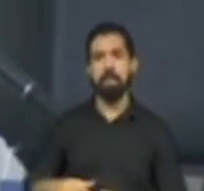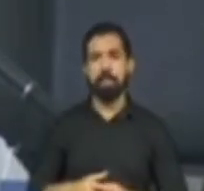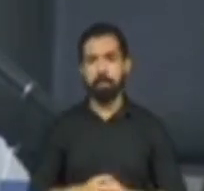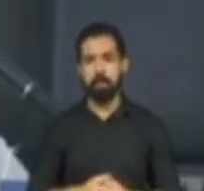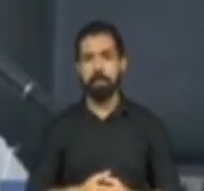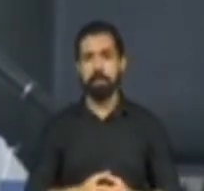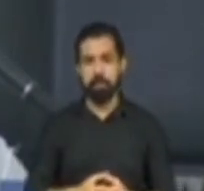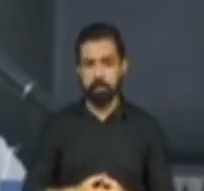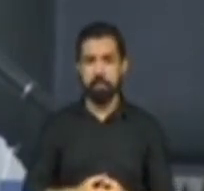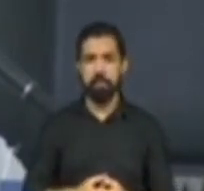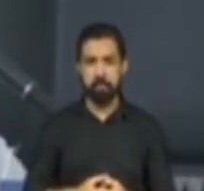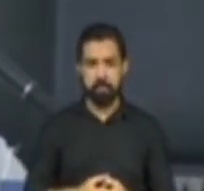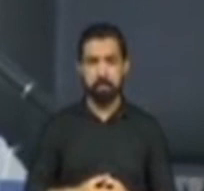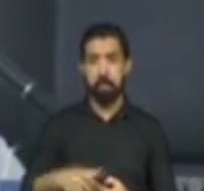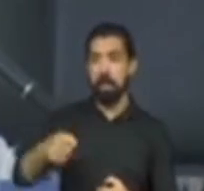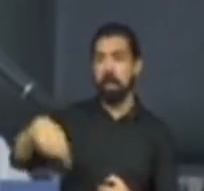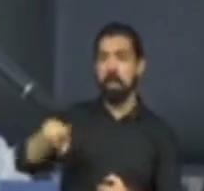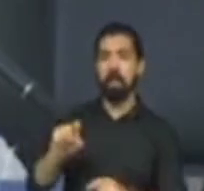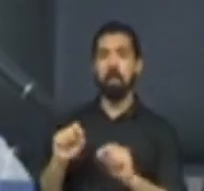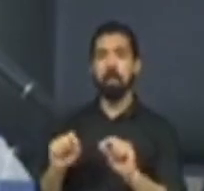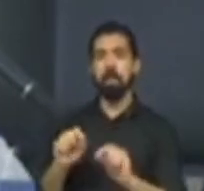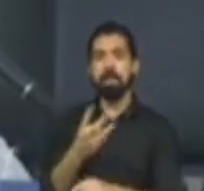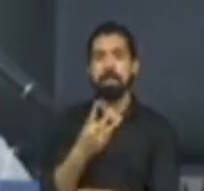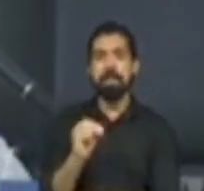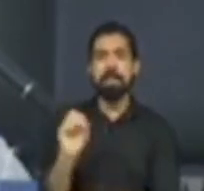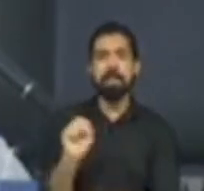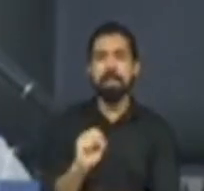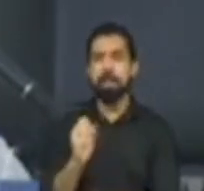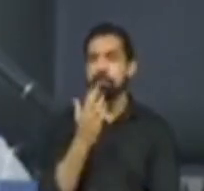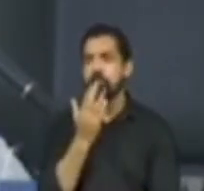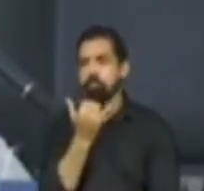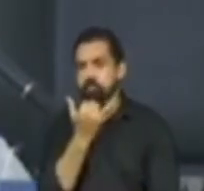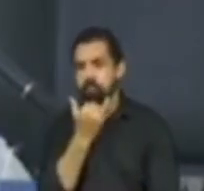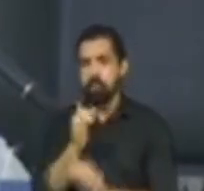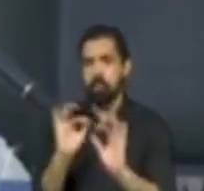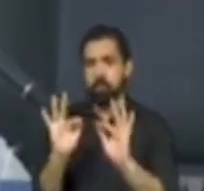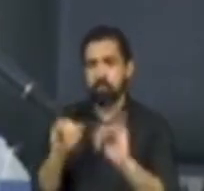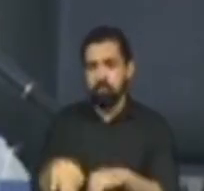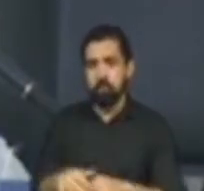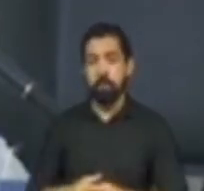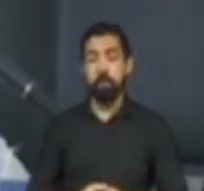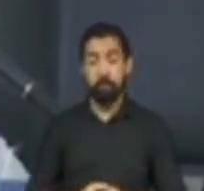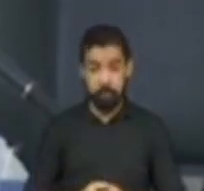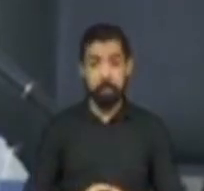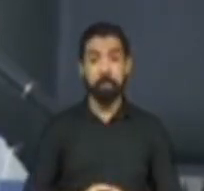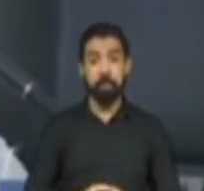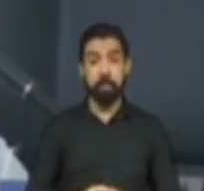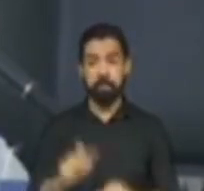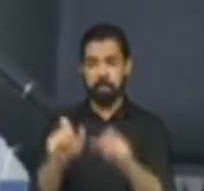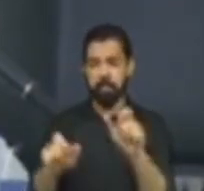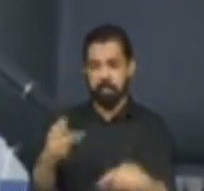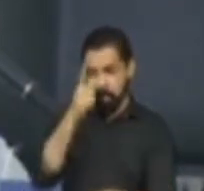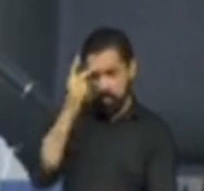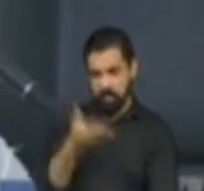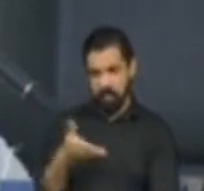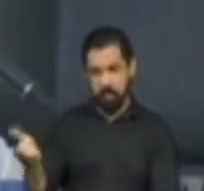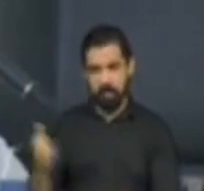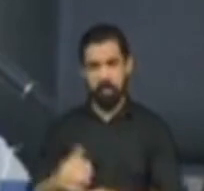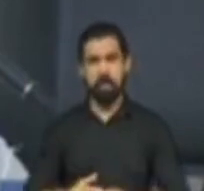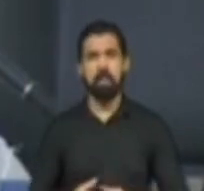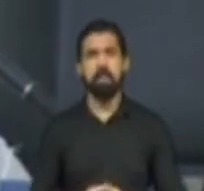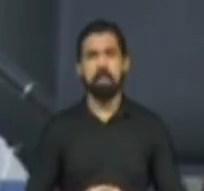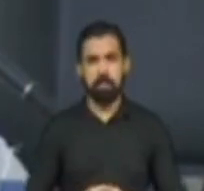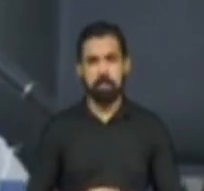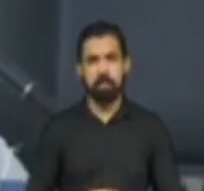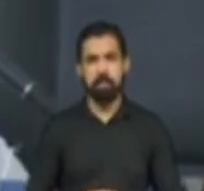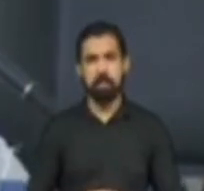a degradação total. Só 30 segundos, presidente, para concluir, por favor. Homens como esses, que pelo